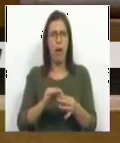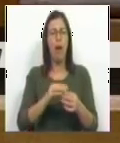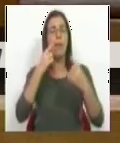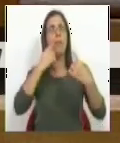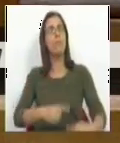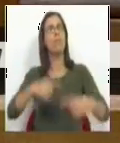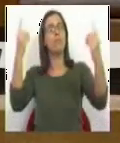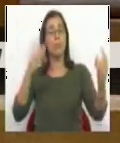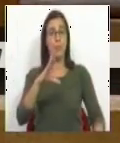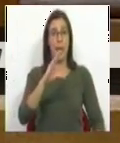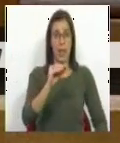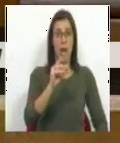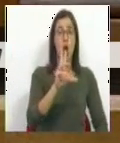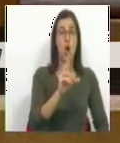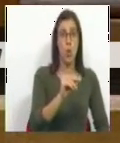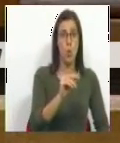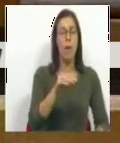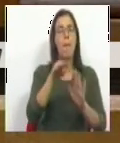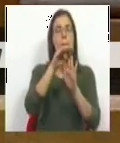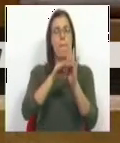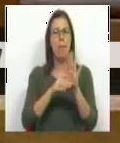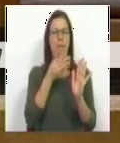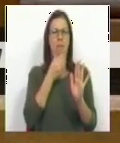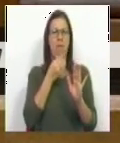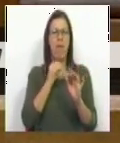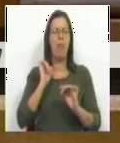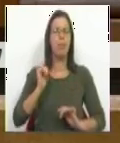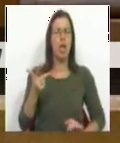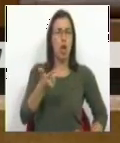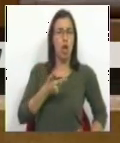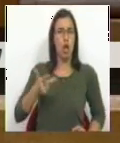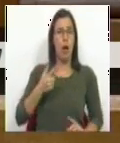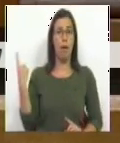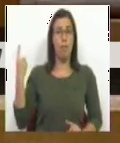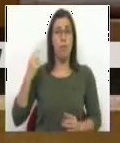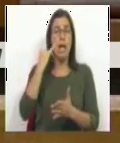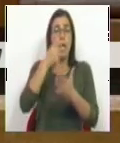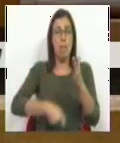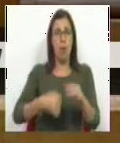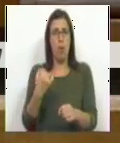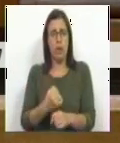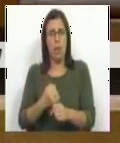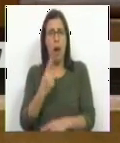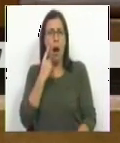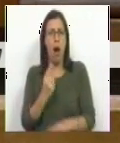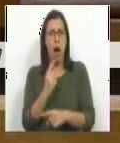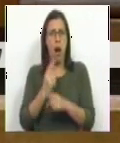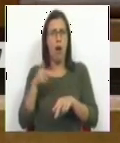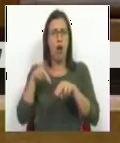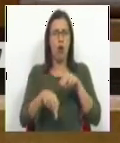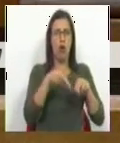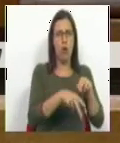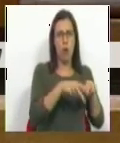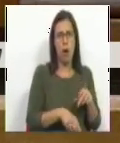ao país a 10 de novembro com um programa velho de troika. Impostos sobre o trabalho, manutenção de uns cortes